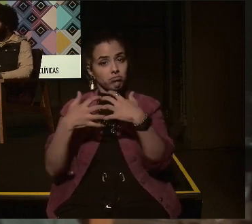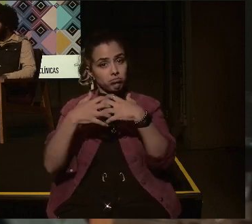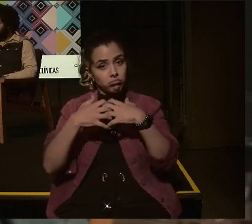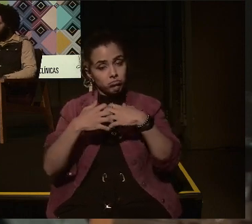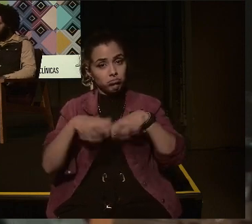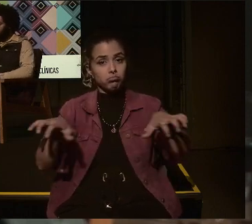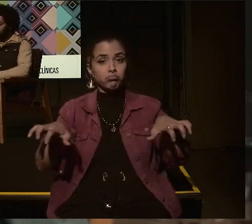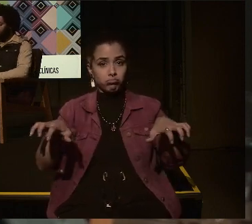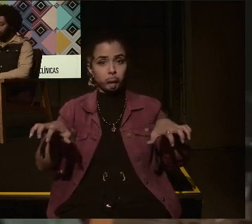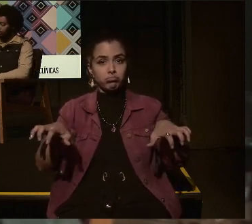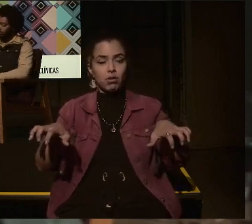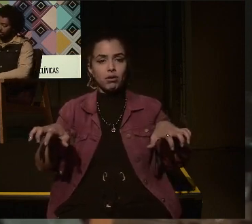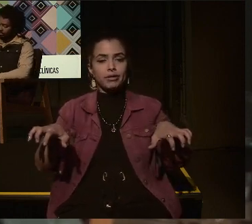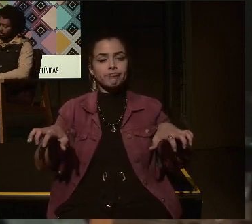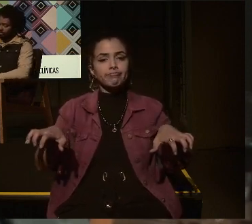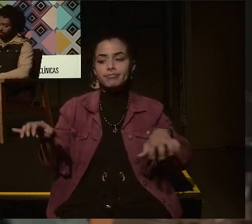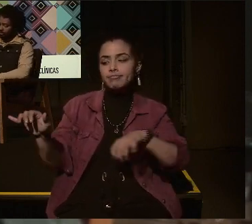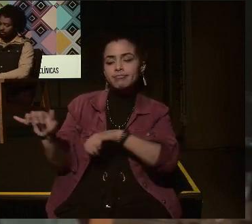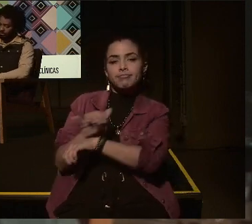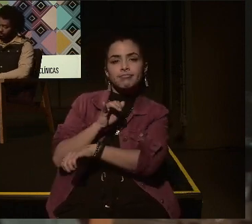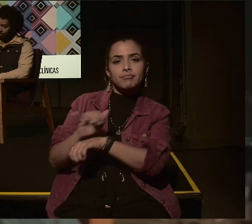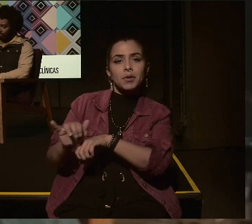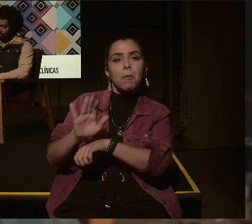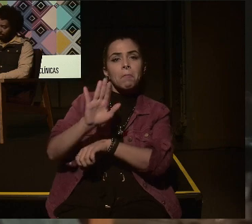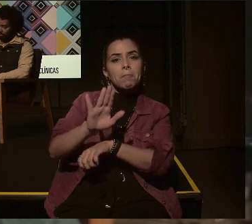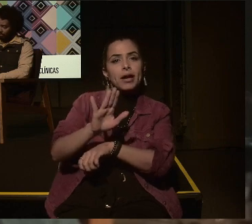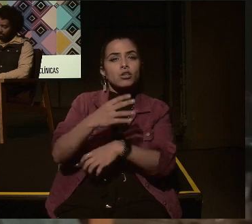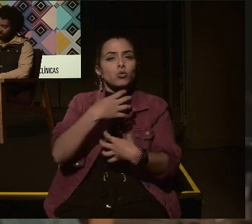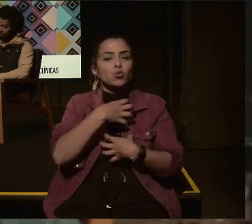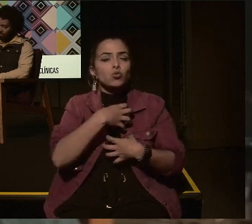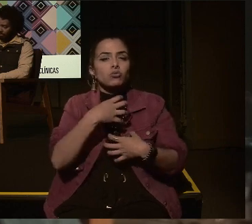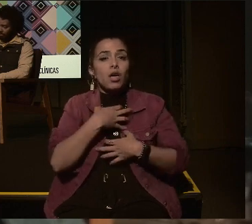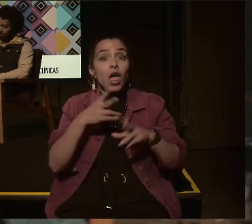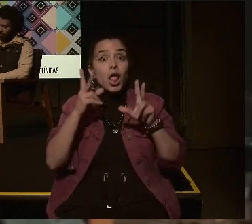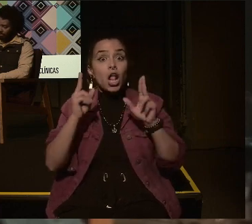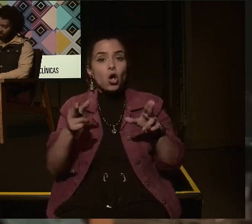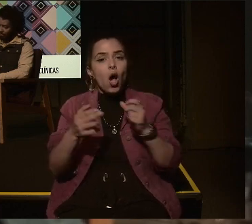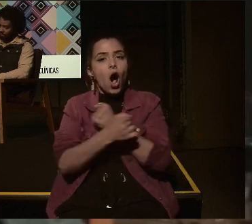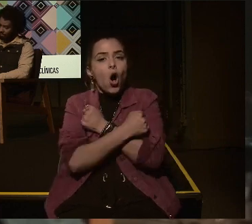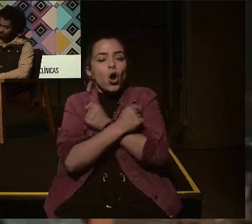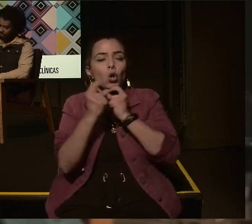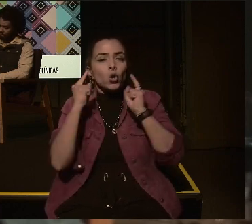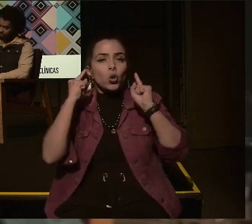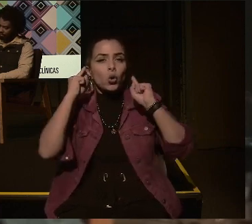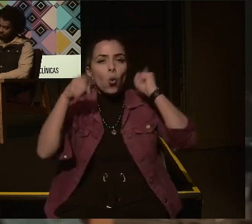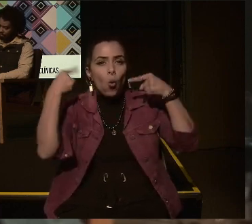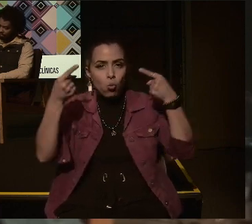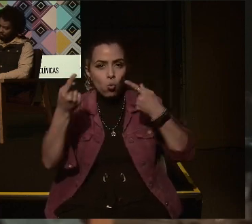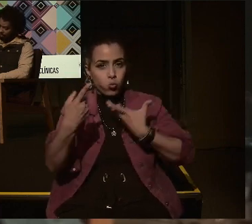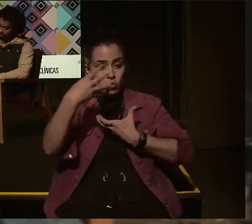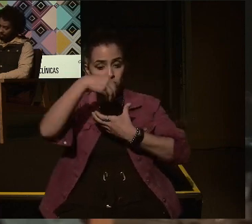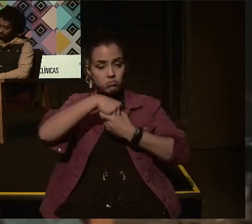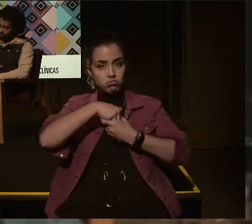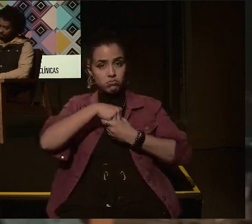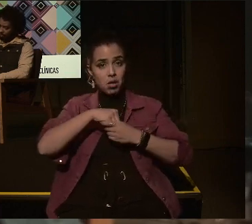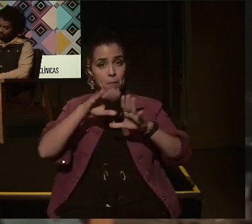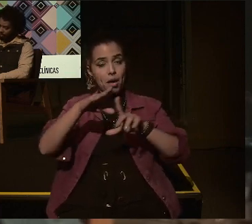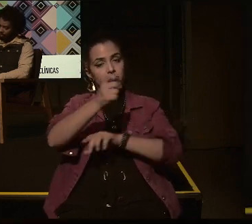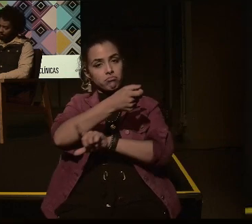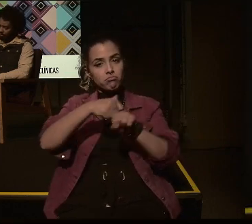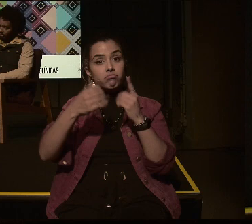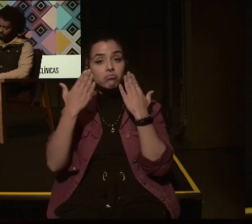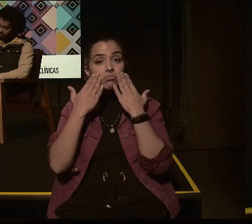Mas ela manicomializou fora do manicômio. Ela manicomializou no pensamento e numa ideia de